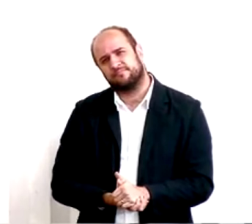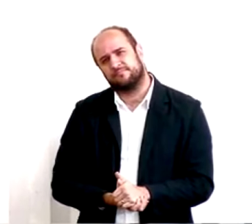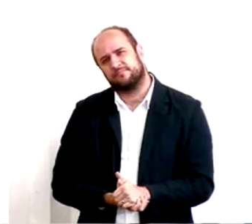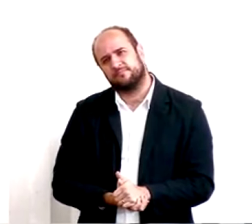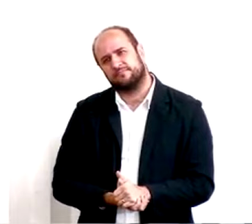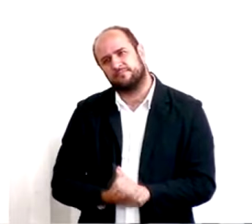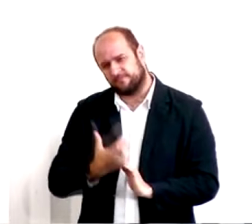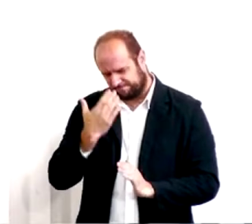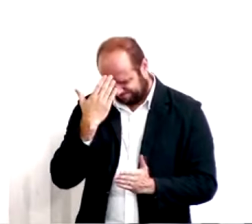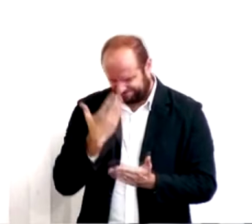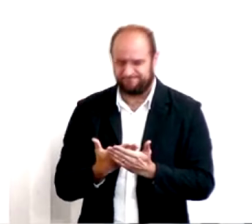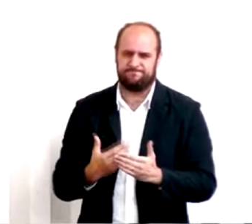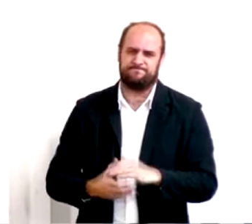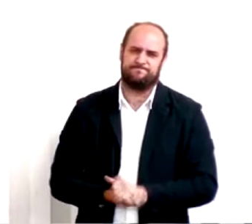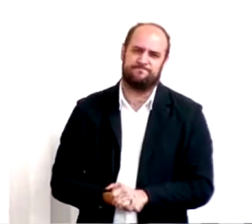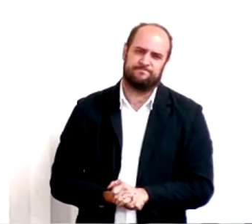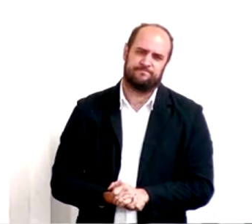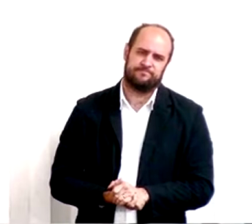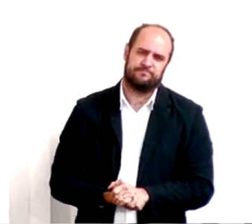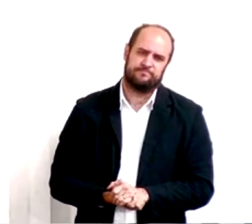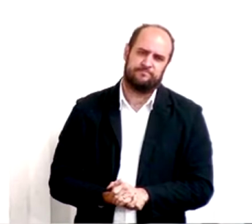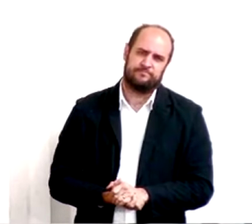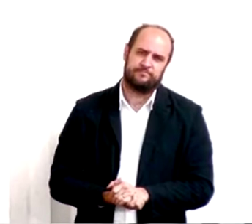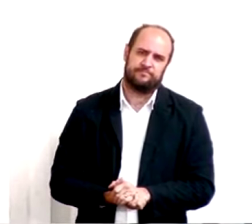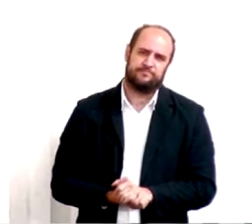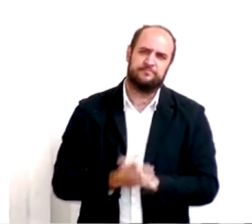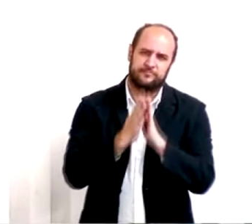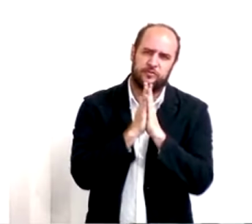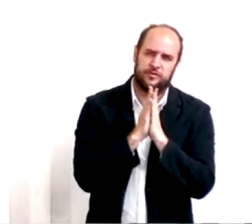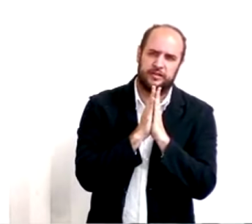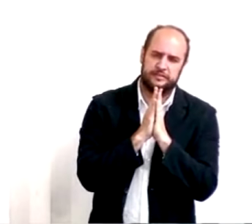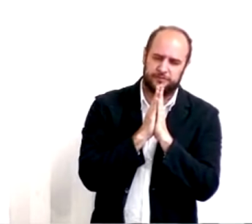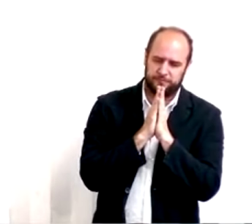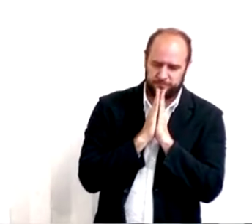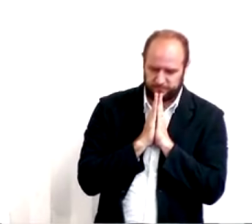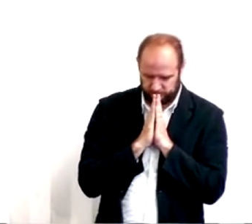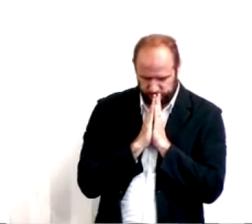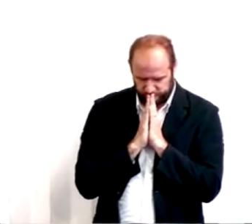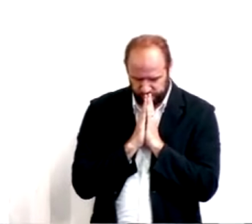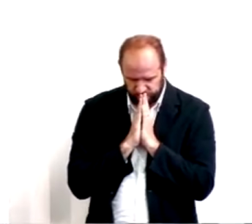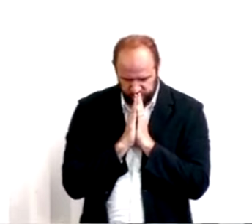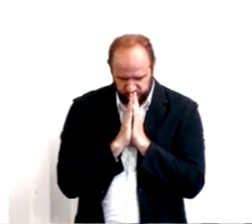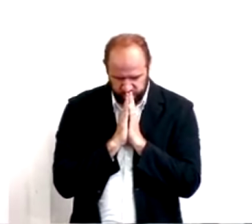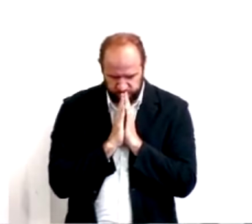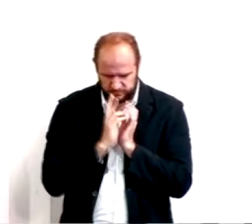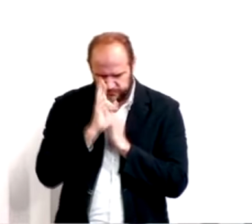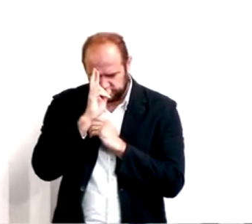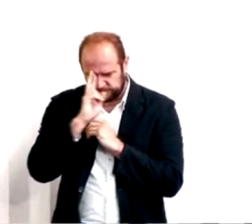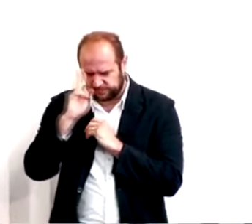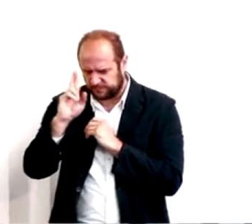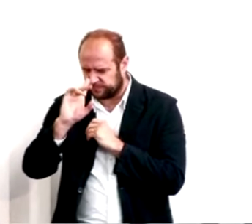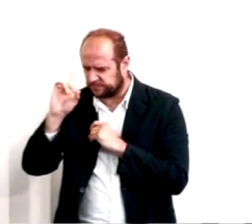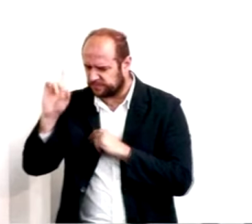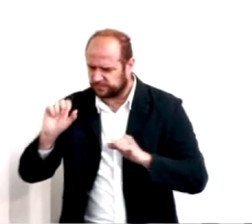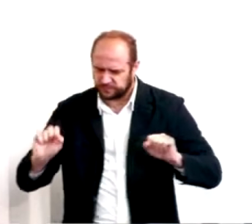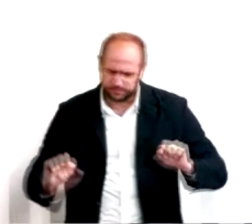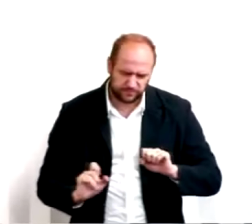a teia e as seus olhos vamos orar Senhor Deus e